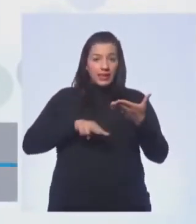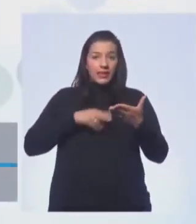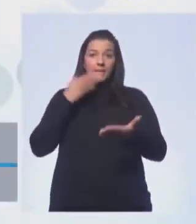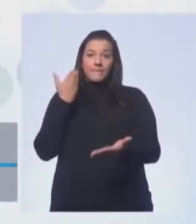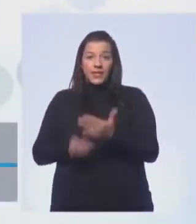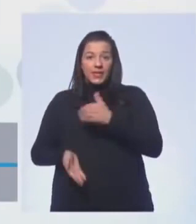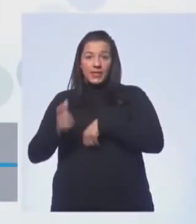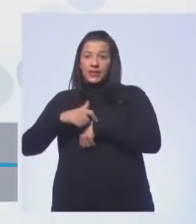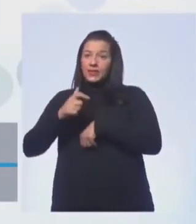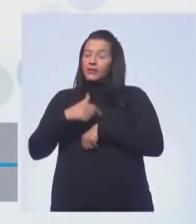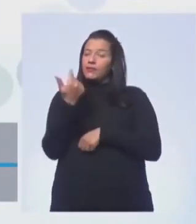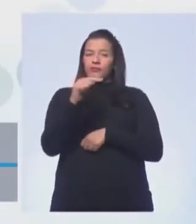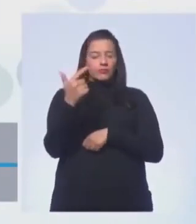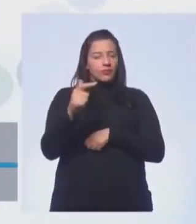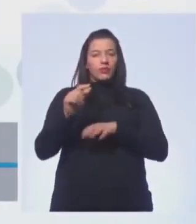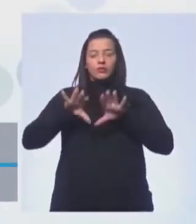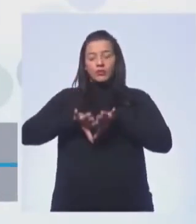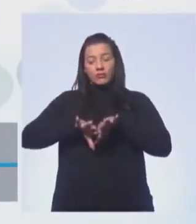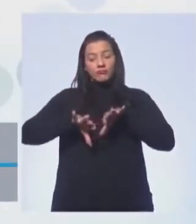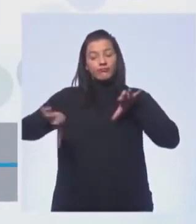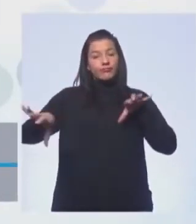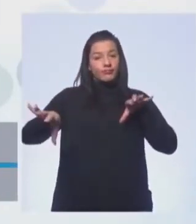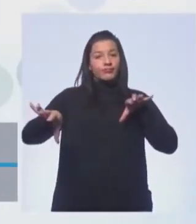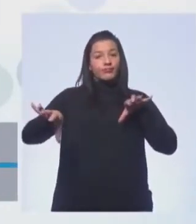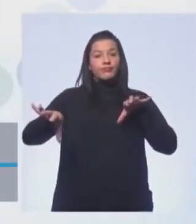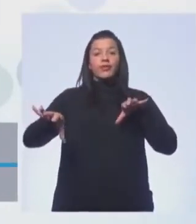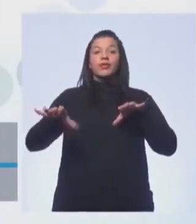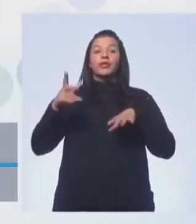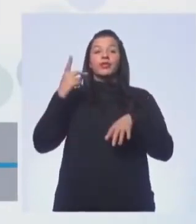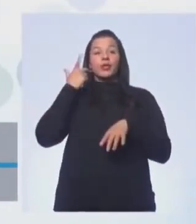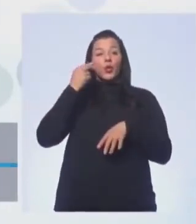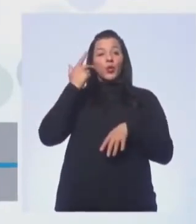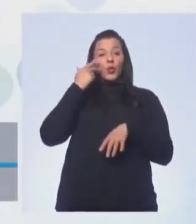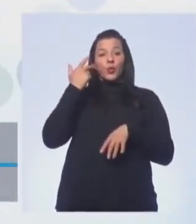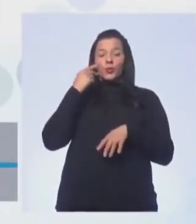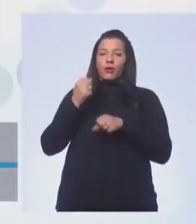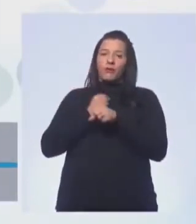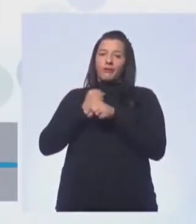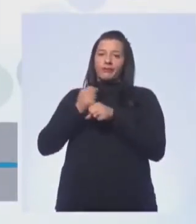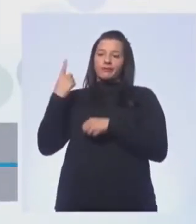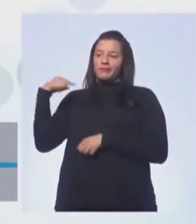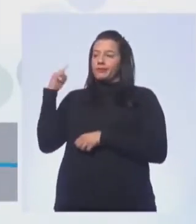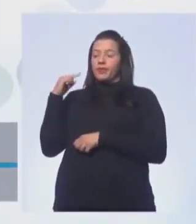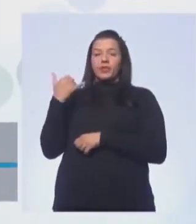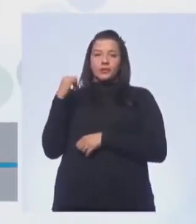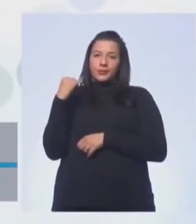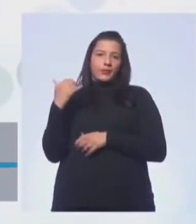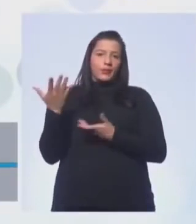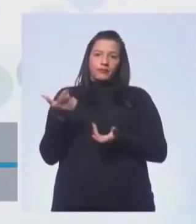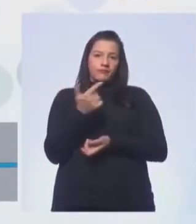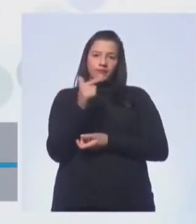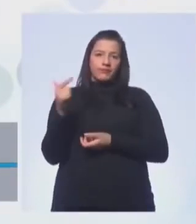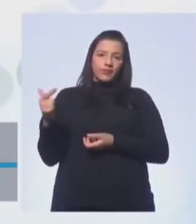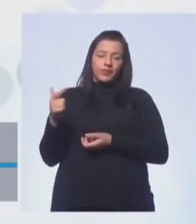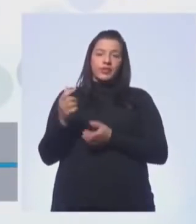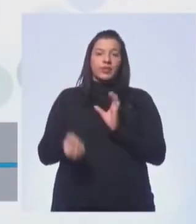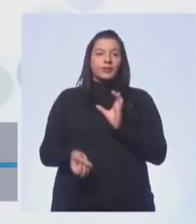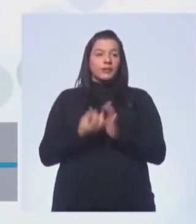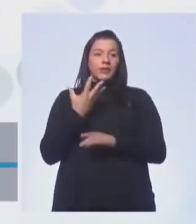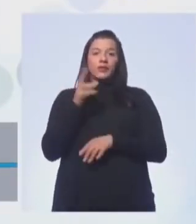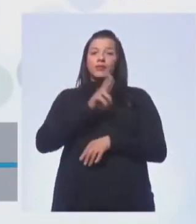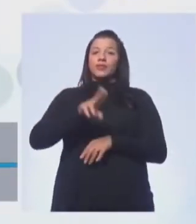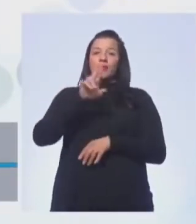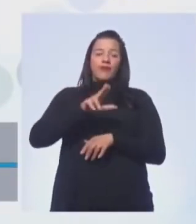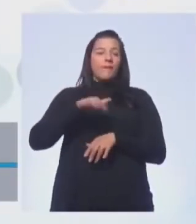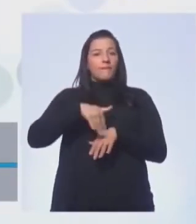é você se desconectou de algo que não era comum há anos atrás, né? O celular, ele, quando surgiu, servia mais, era